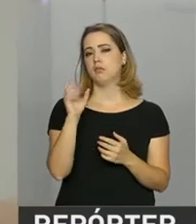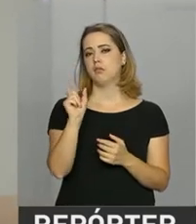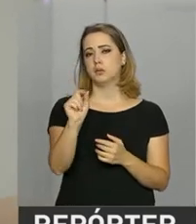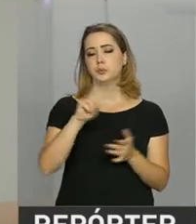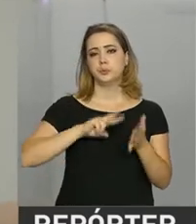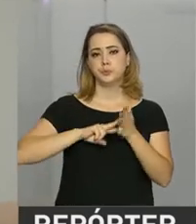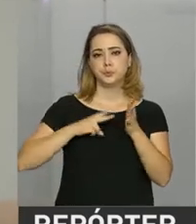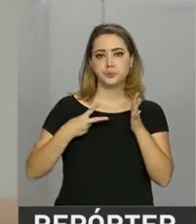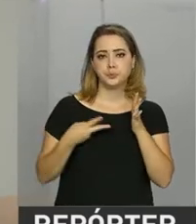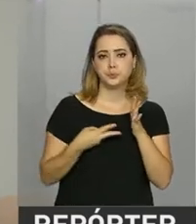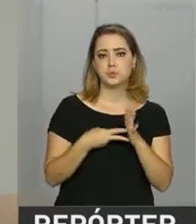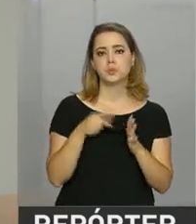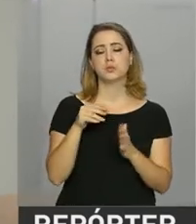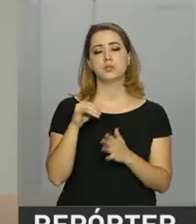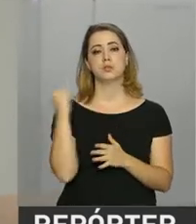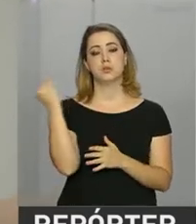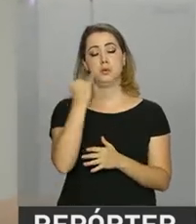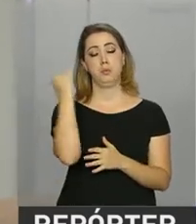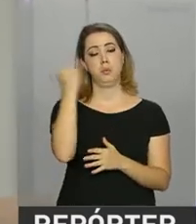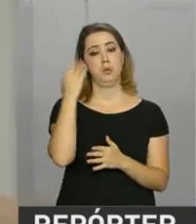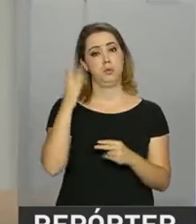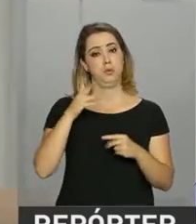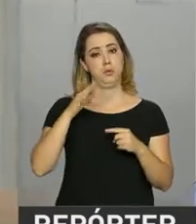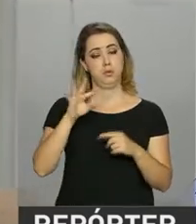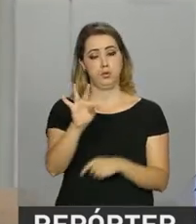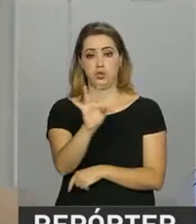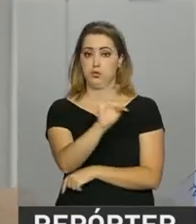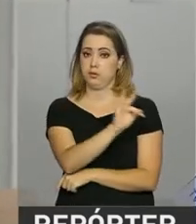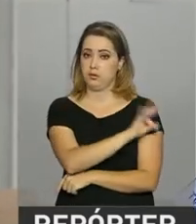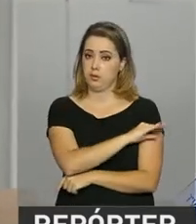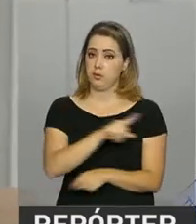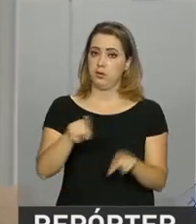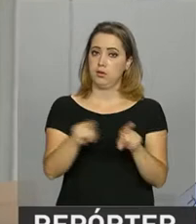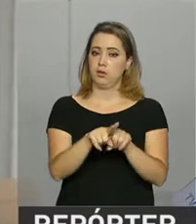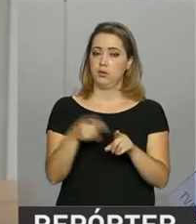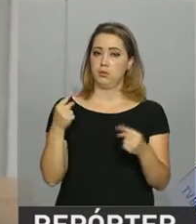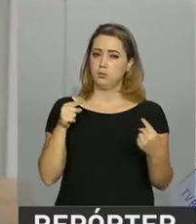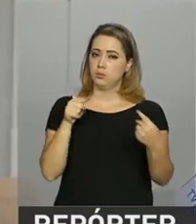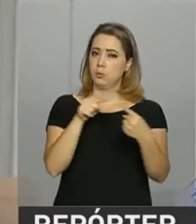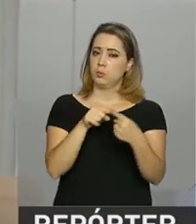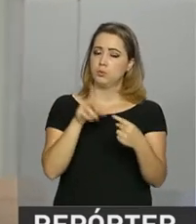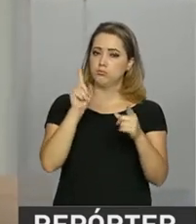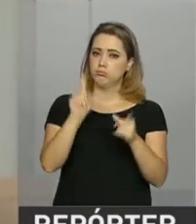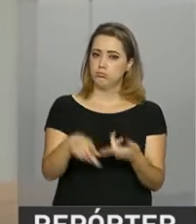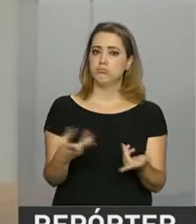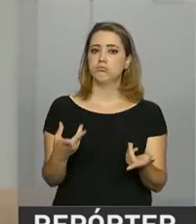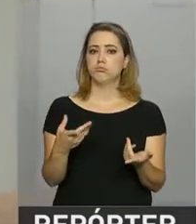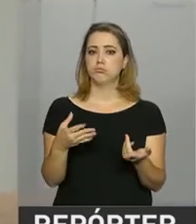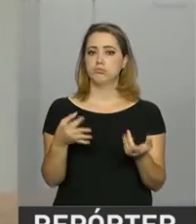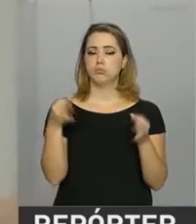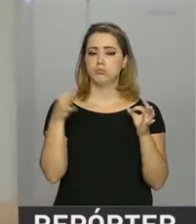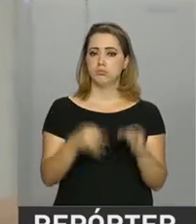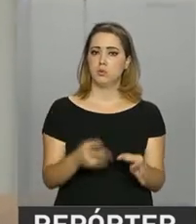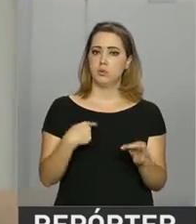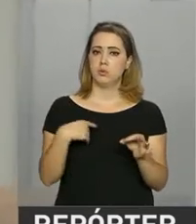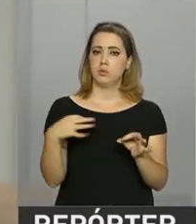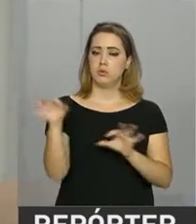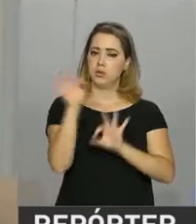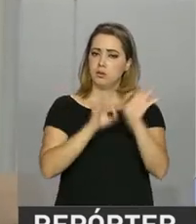significativa do ponto de vista técnico e do ponto de vista de referência para elaboração de currículos